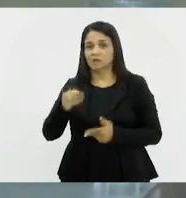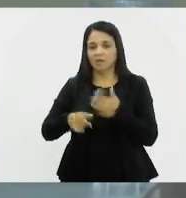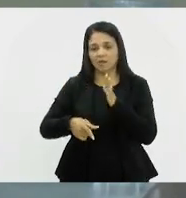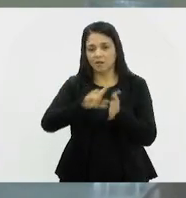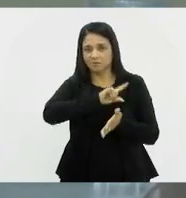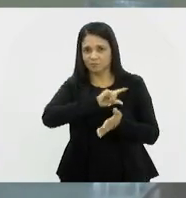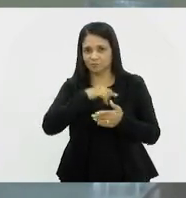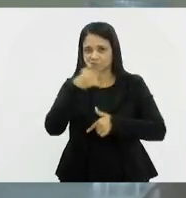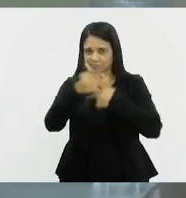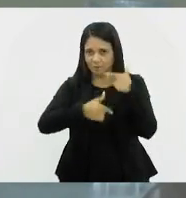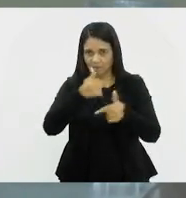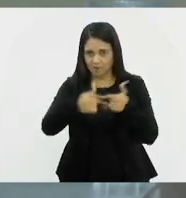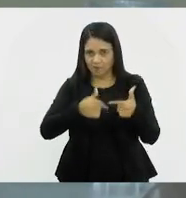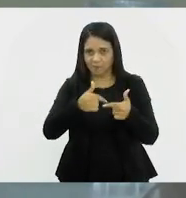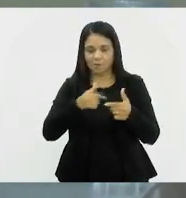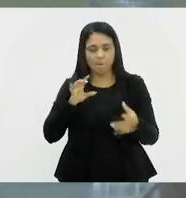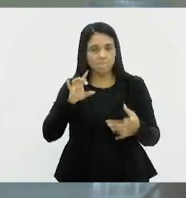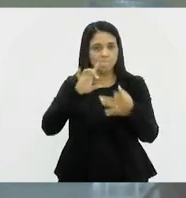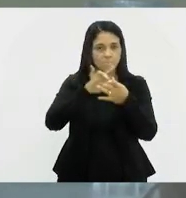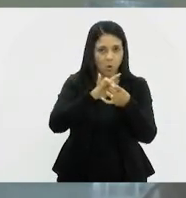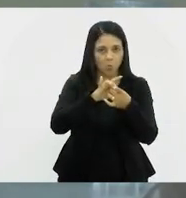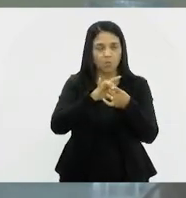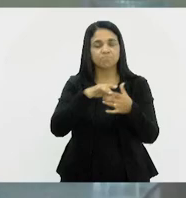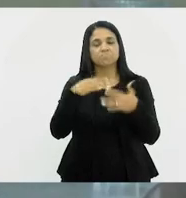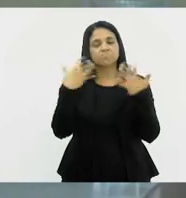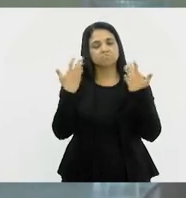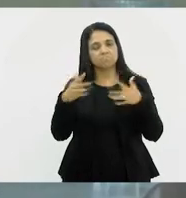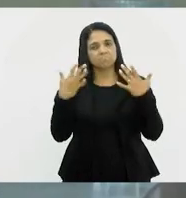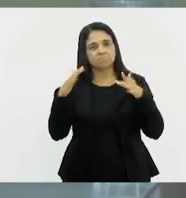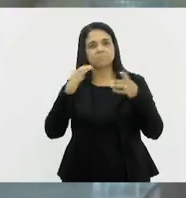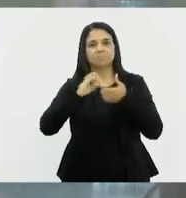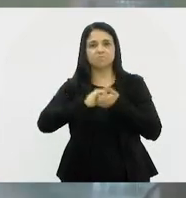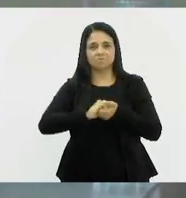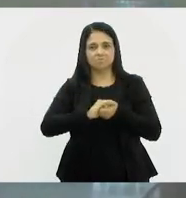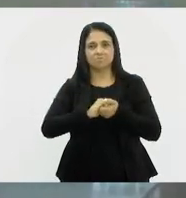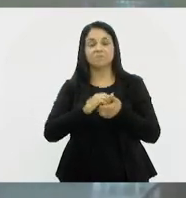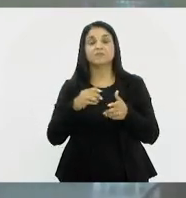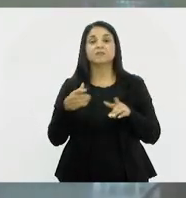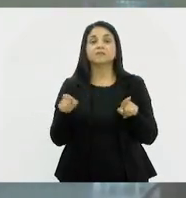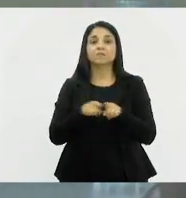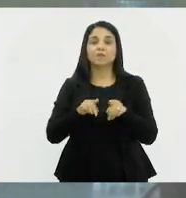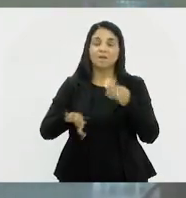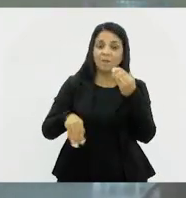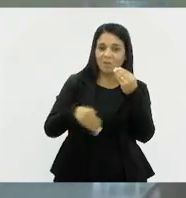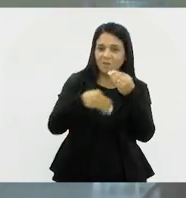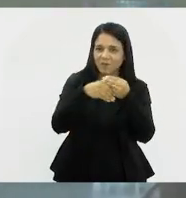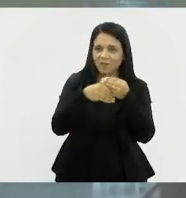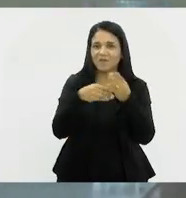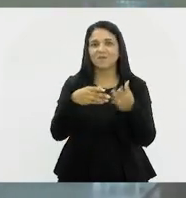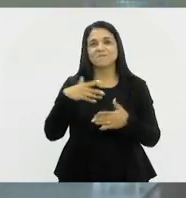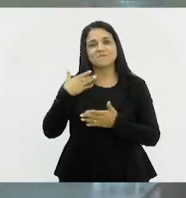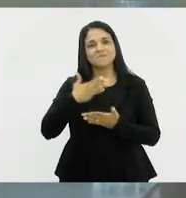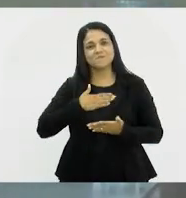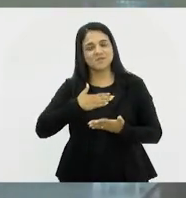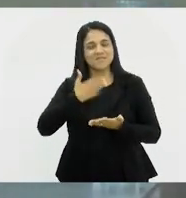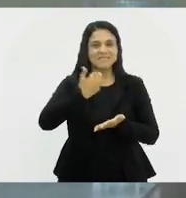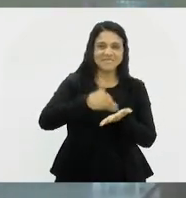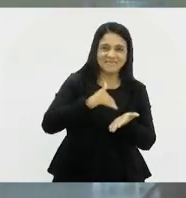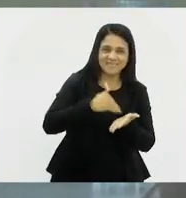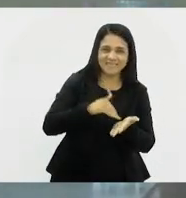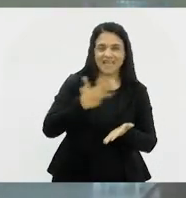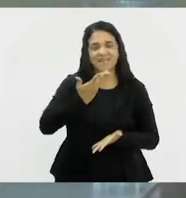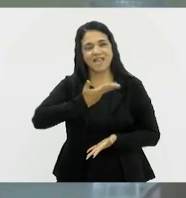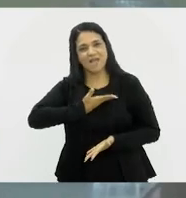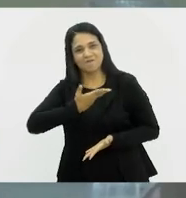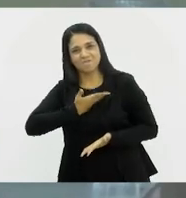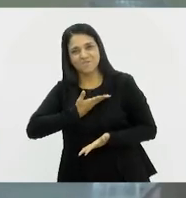excelência. Parabéns pelo trabalho, Vida. E comentar nossa secretária, minha amiga, minha parceira, secretária